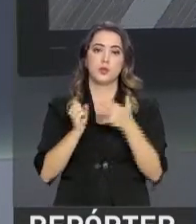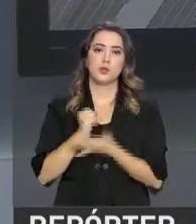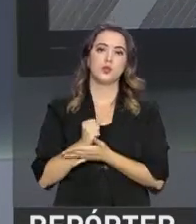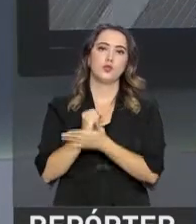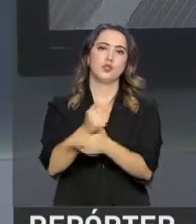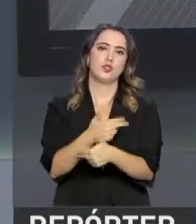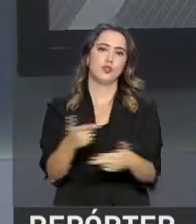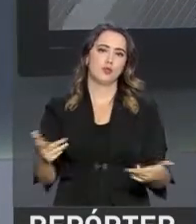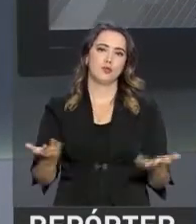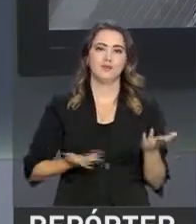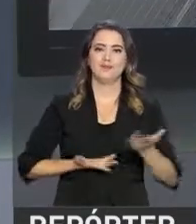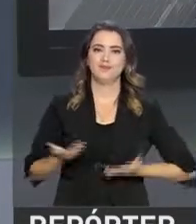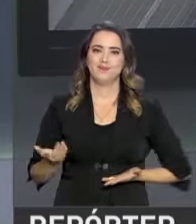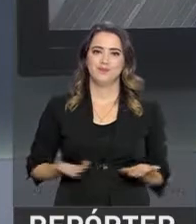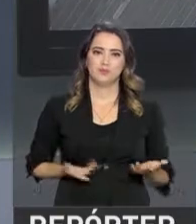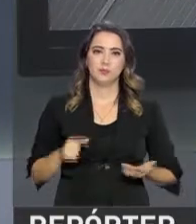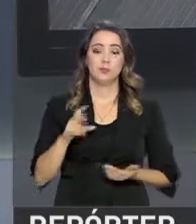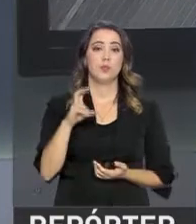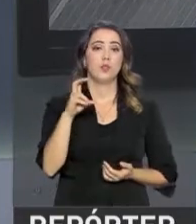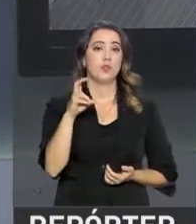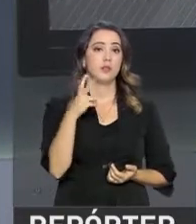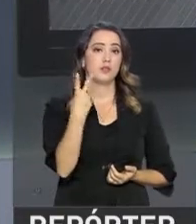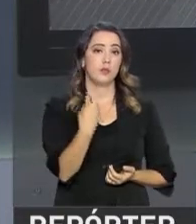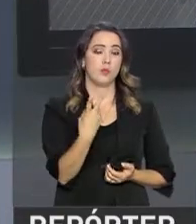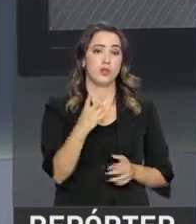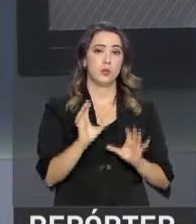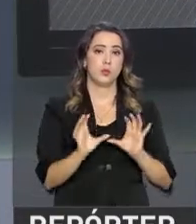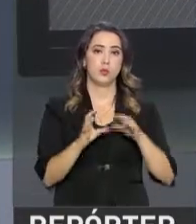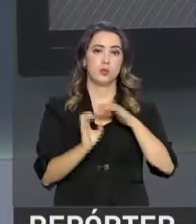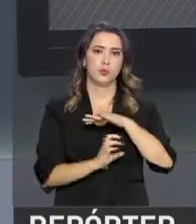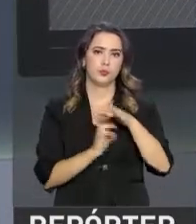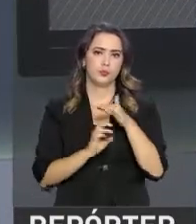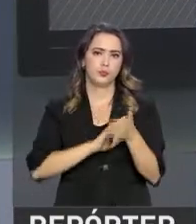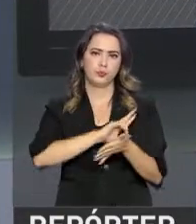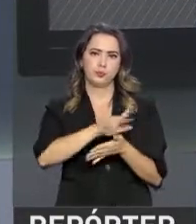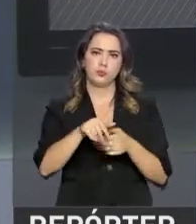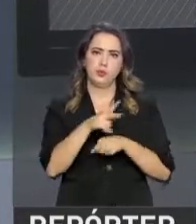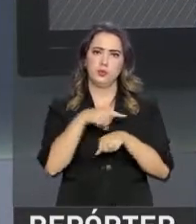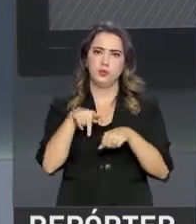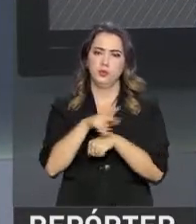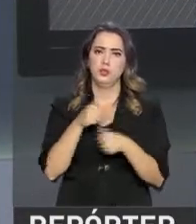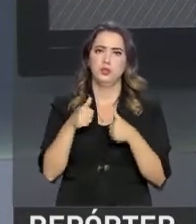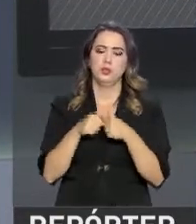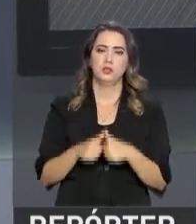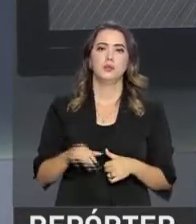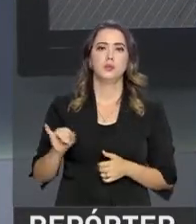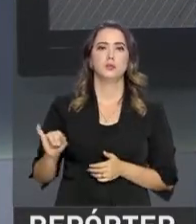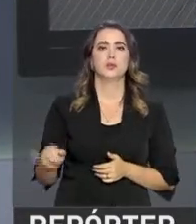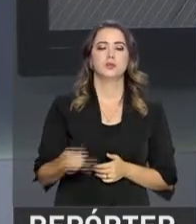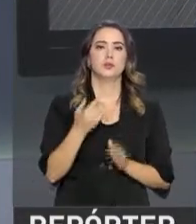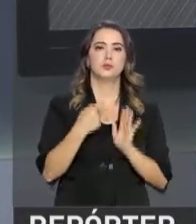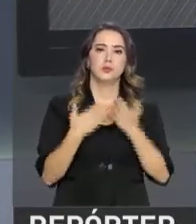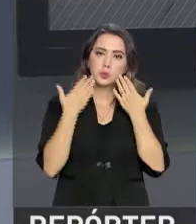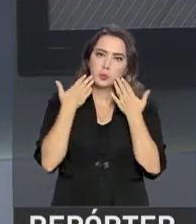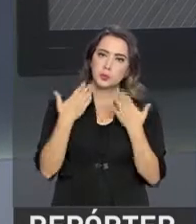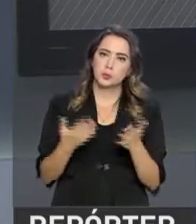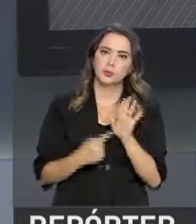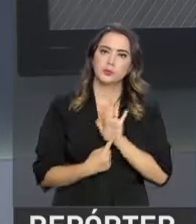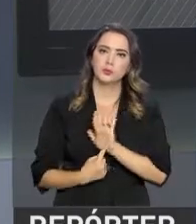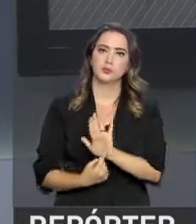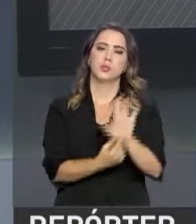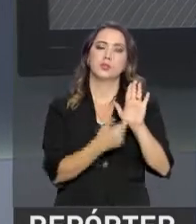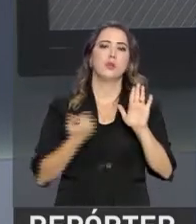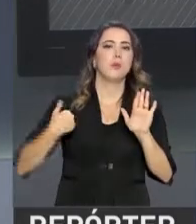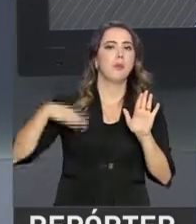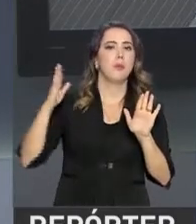seus produtos e serviços. 52 organizações de diversos países estão tendo a oportunidade de mostrar o que existe de